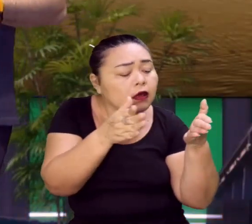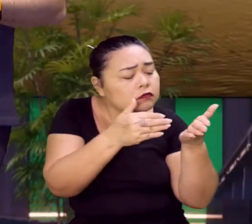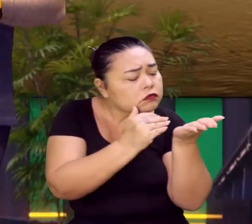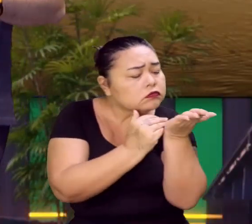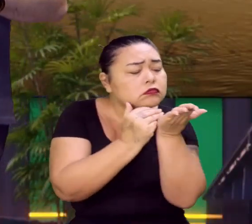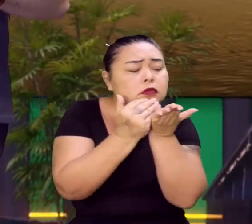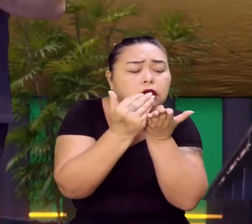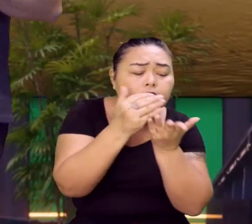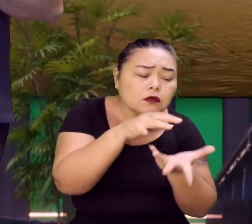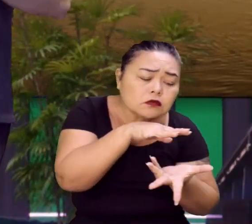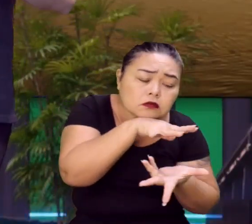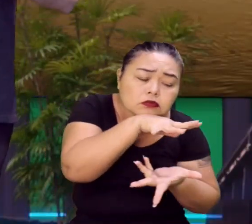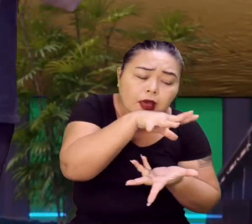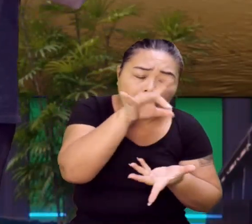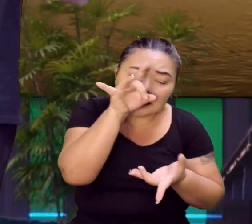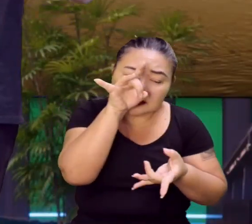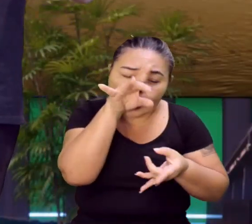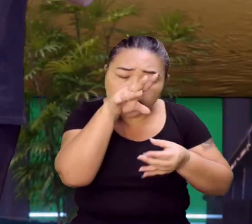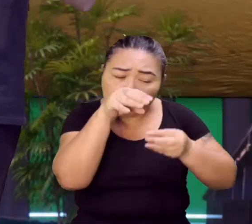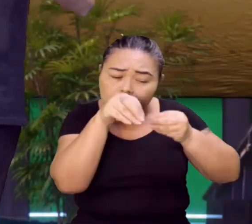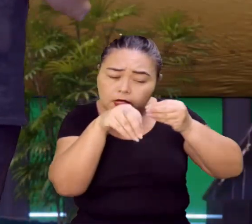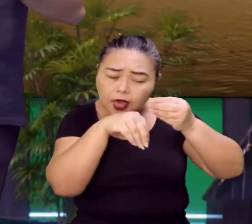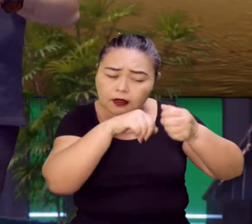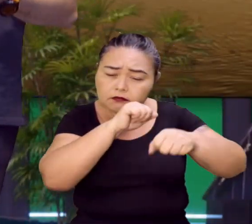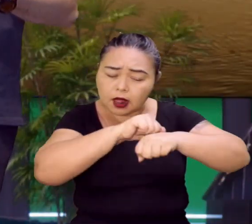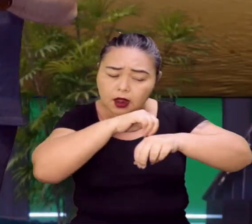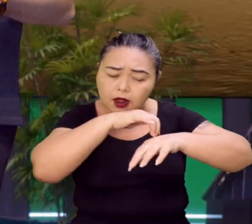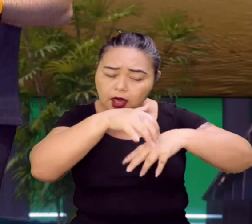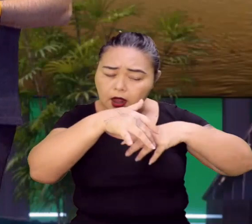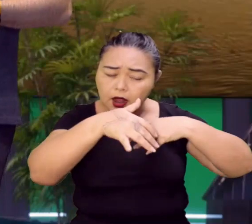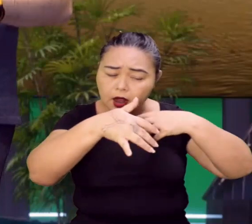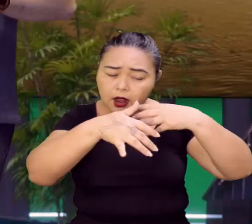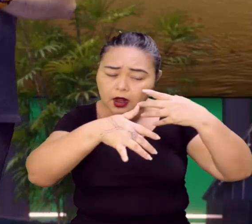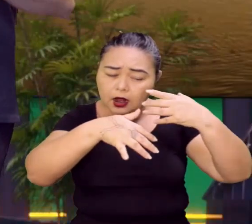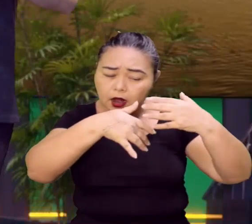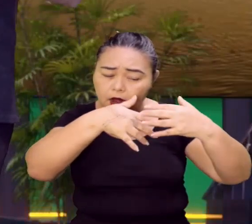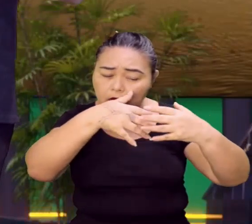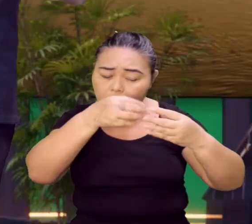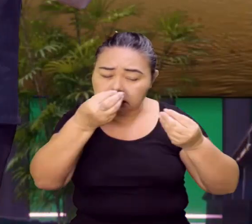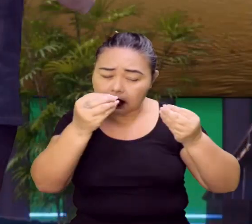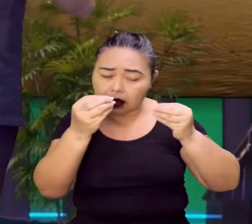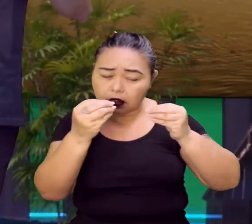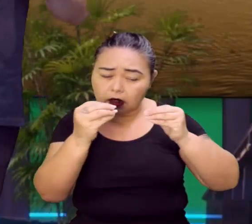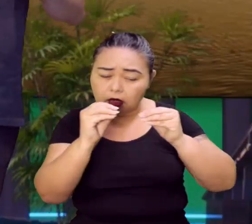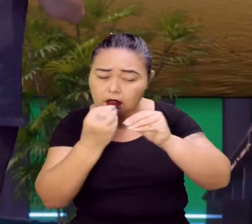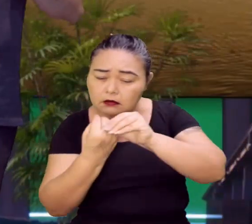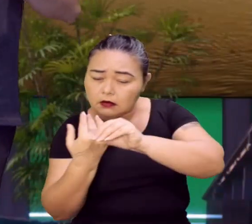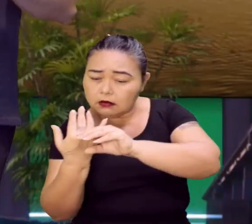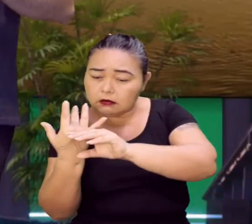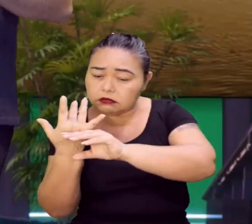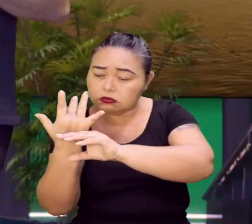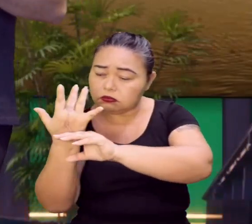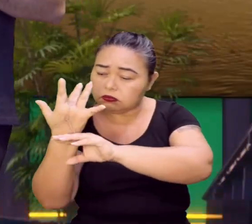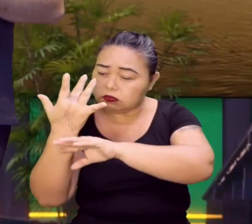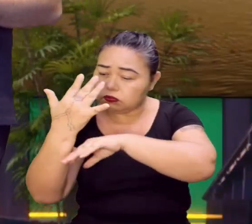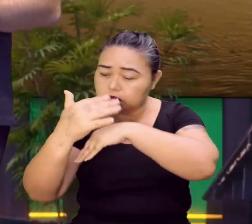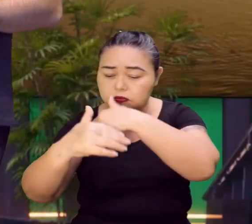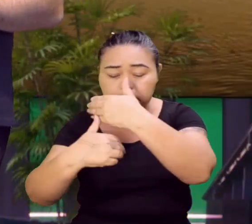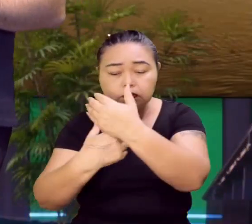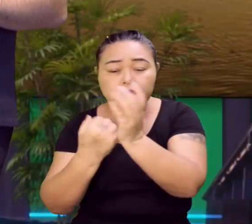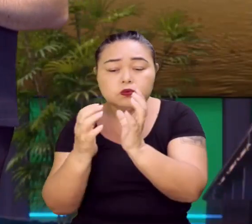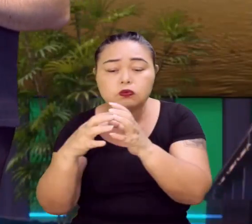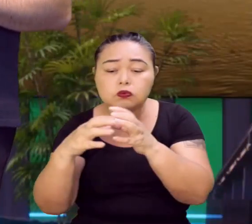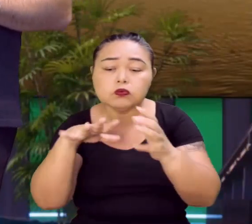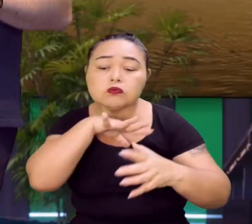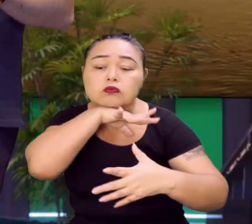da Terra, foram surgindo aqui os acontecimentos geológicos, formações vegetais, a evolução das